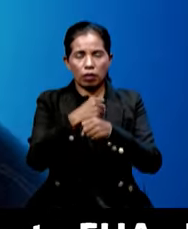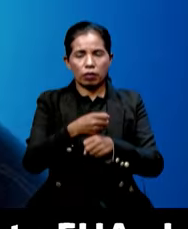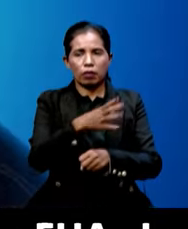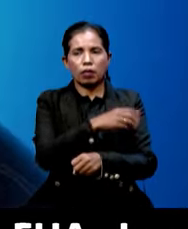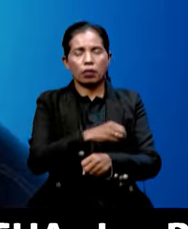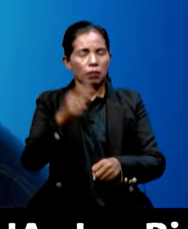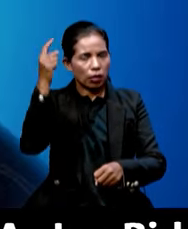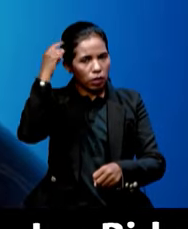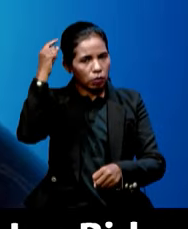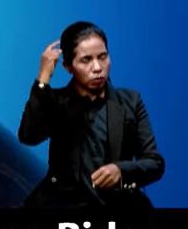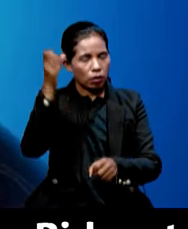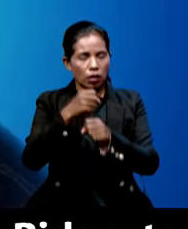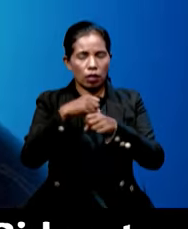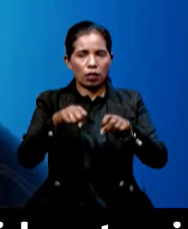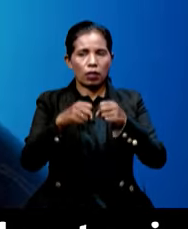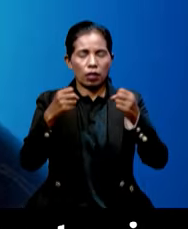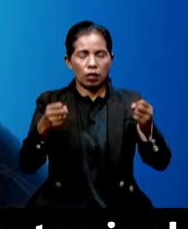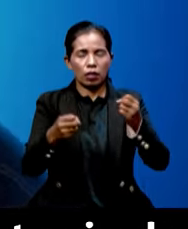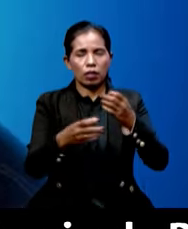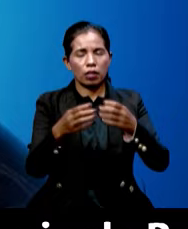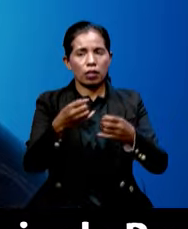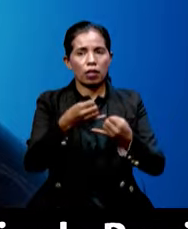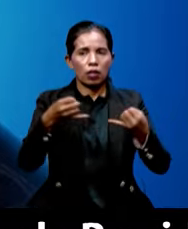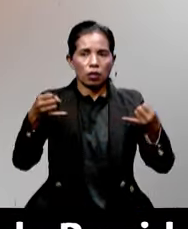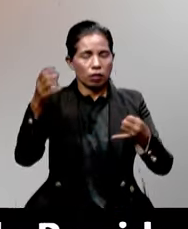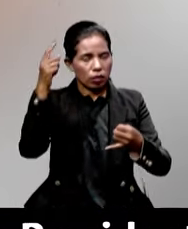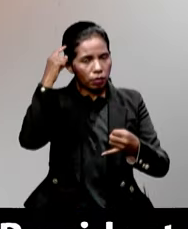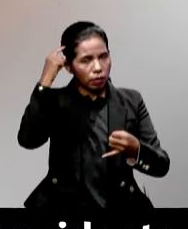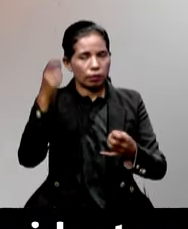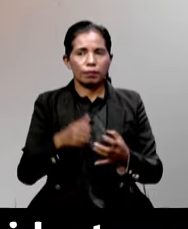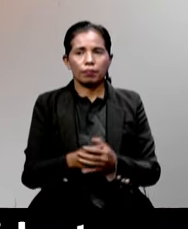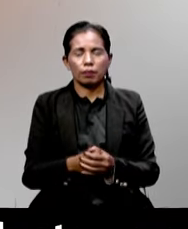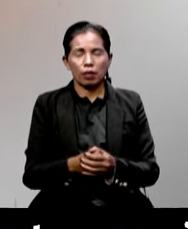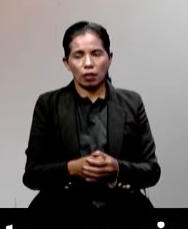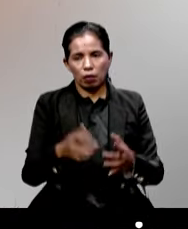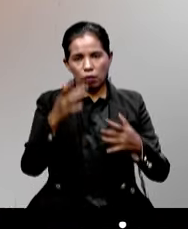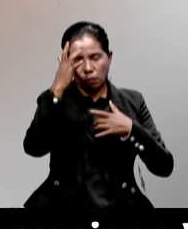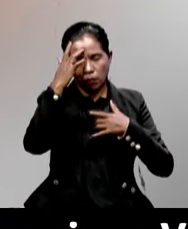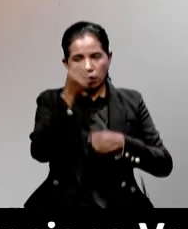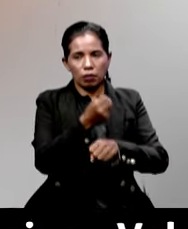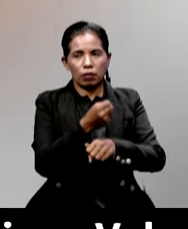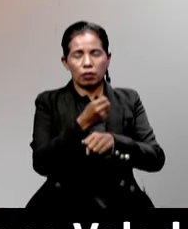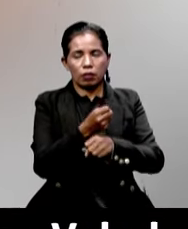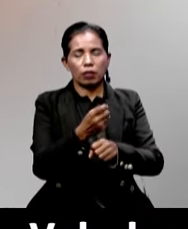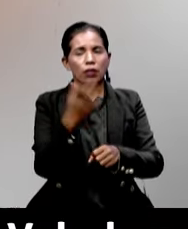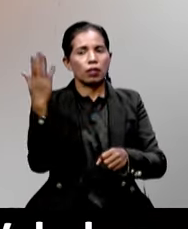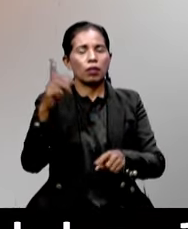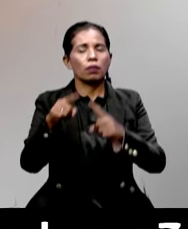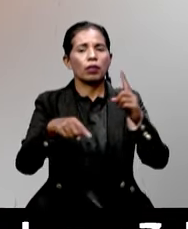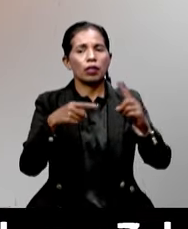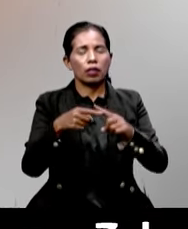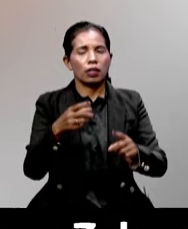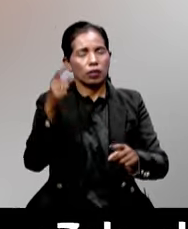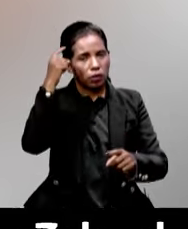hemorragia cacutac, amoso estragos ba célula cacutac sira nebe haleunia. Estruc esquémico, mac estruc ira nebe acontece, ba inhira